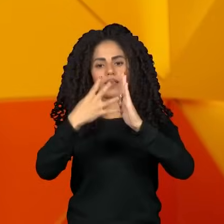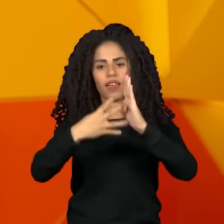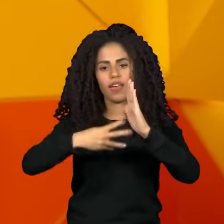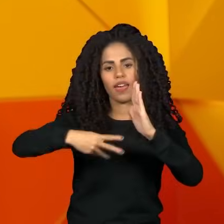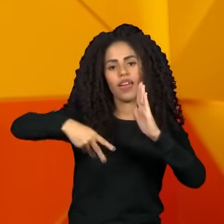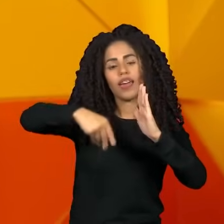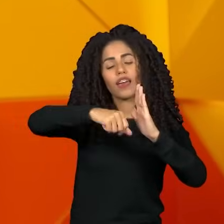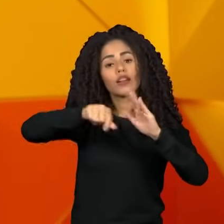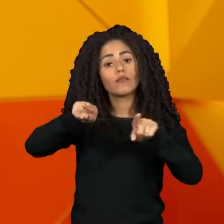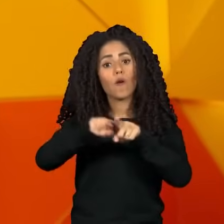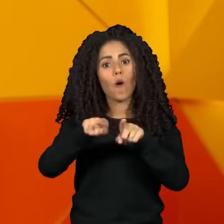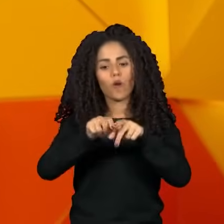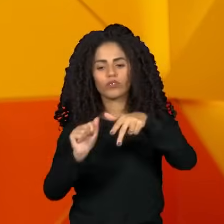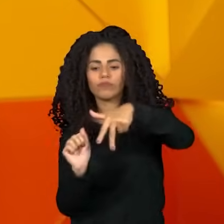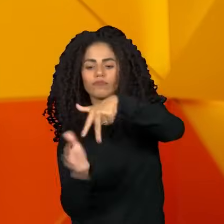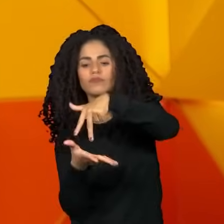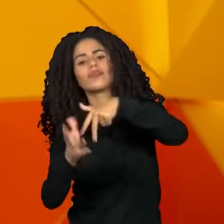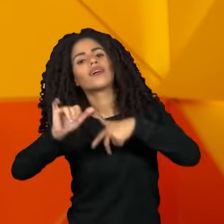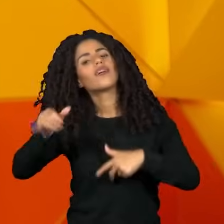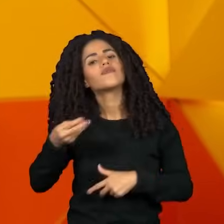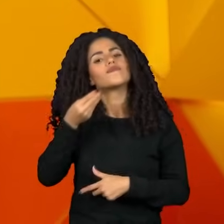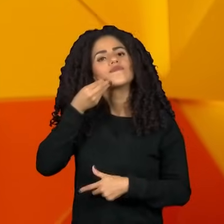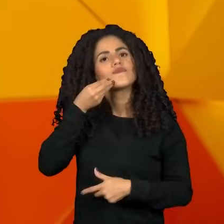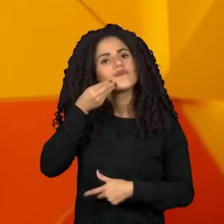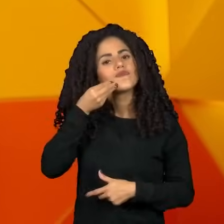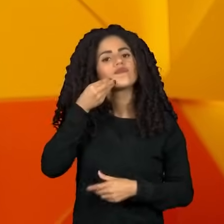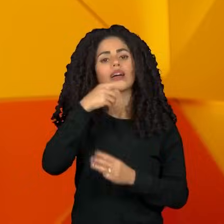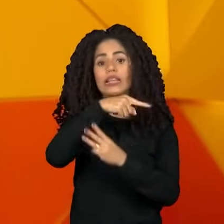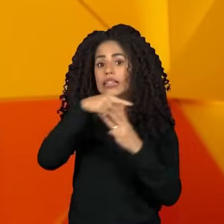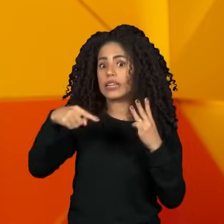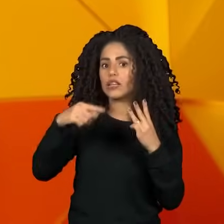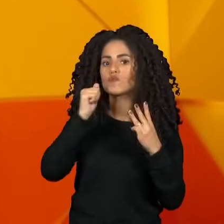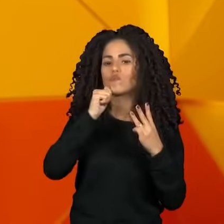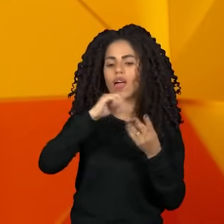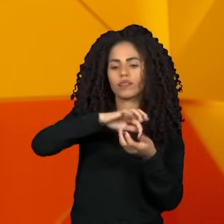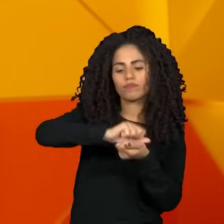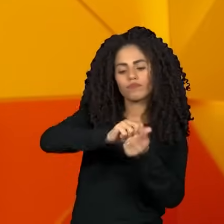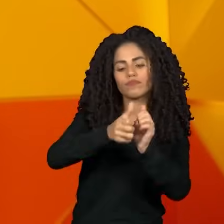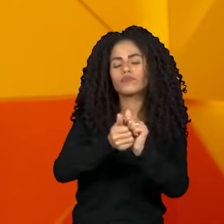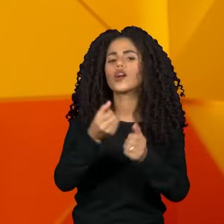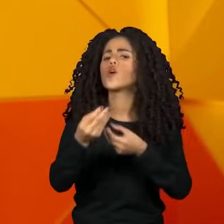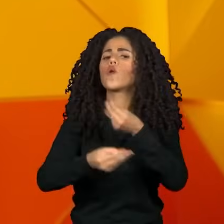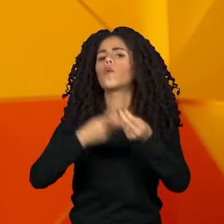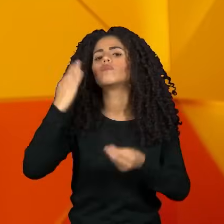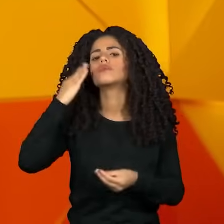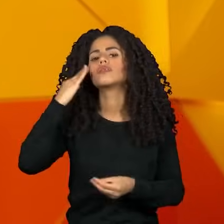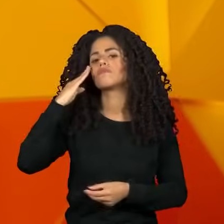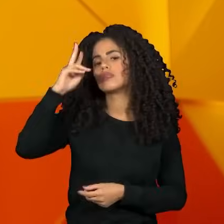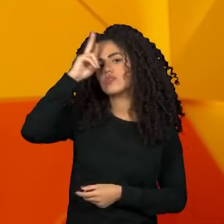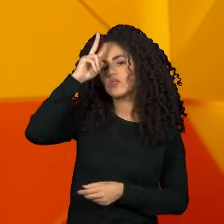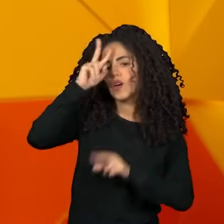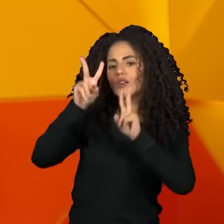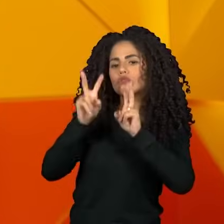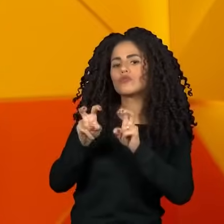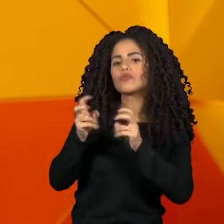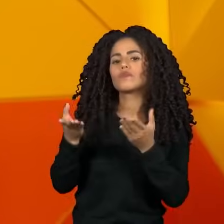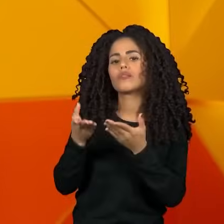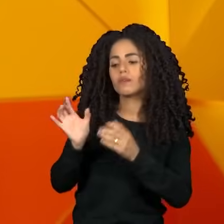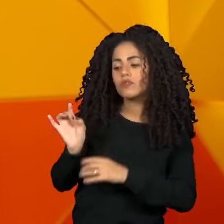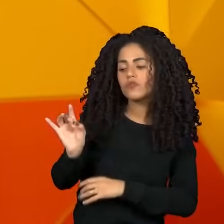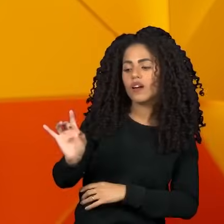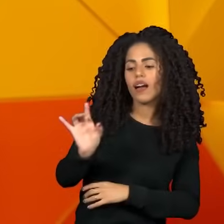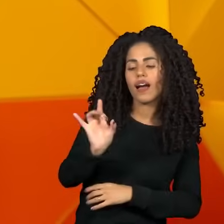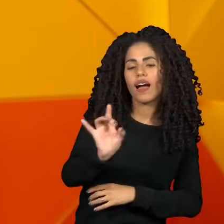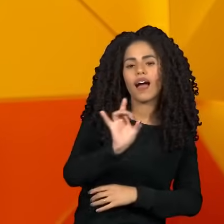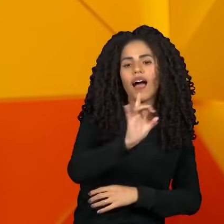o Estação Livre aproveitou a passagem de 3 louceiras por São Paulo para saber um pouco da história delas e da ligação de cada uma